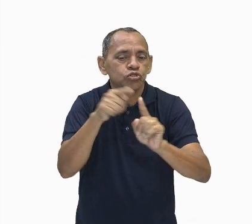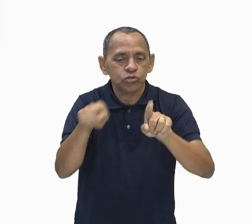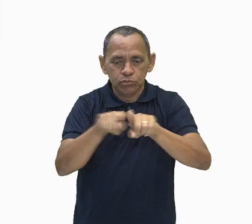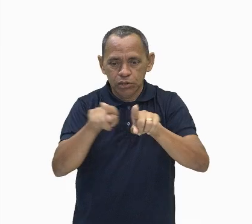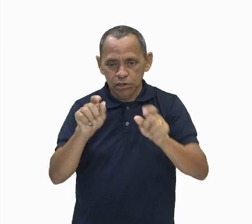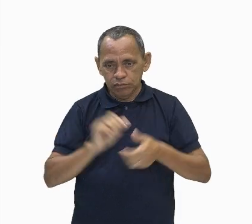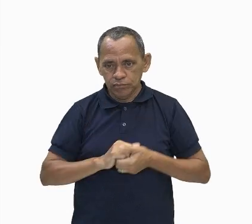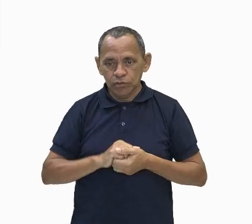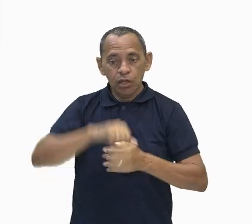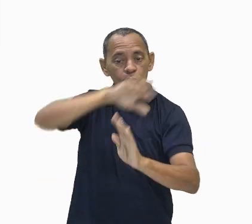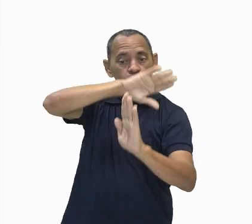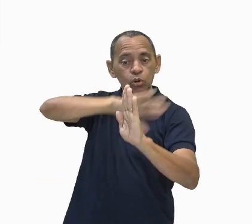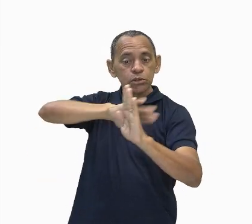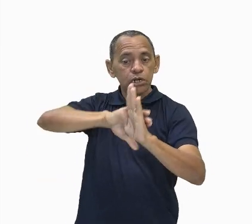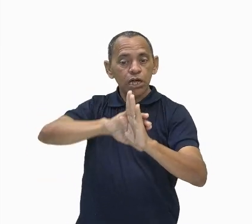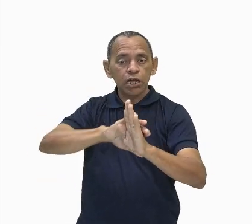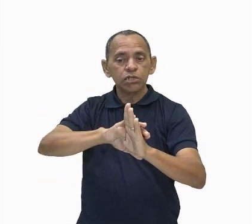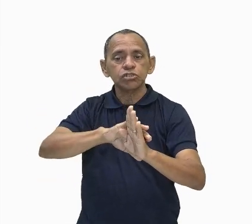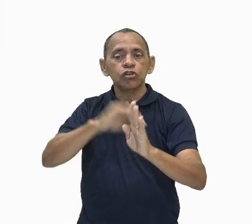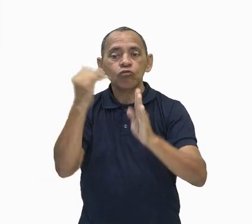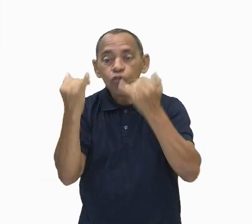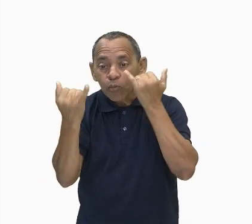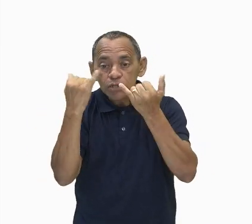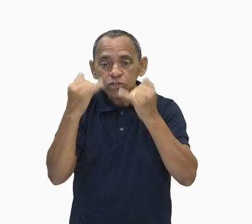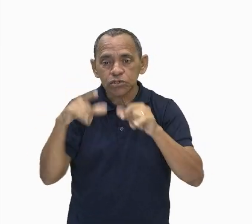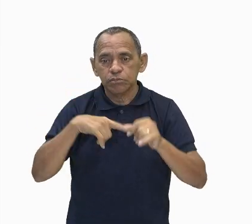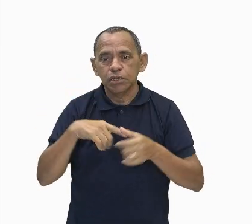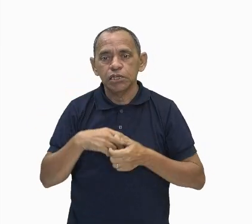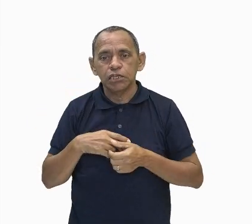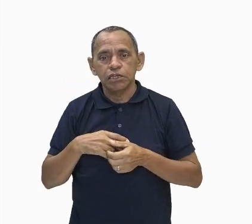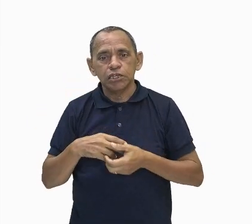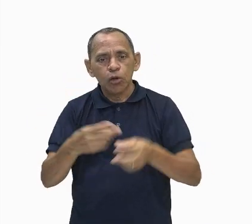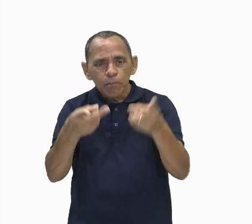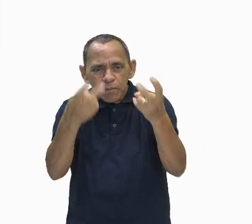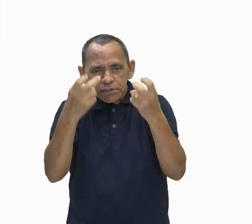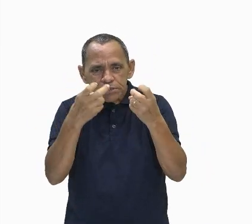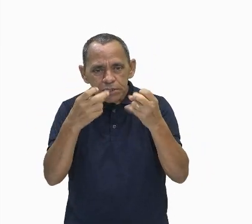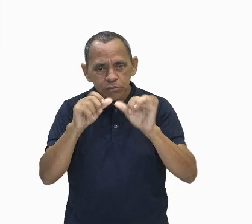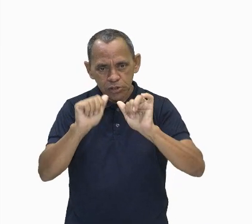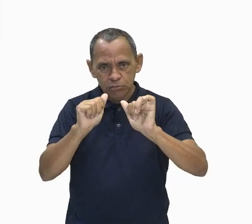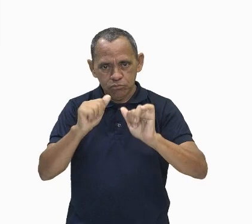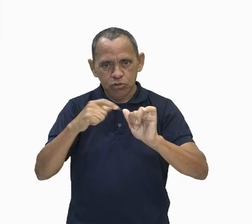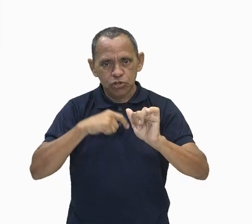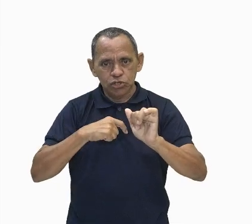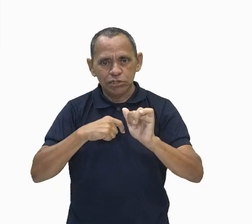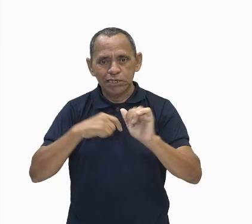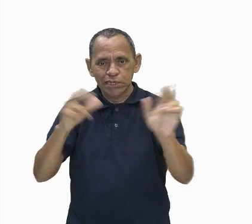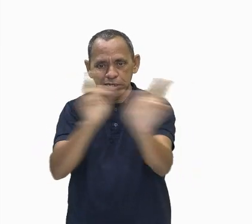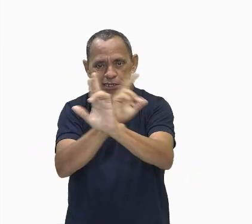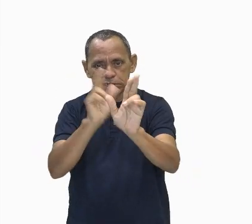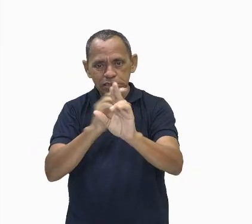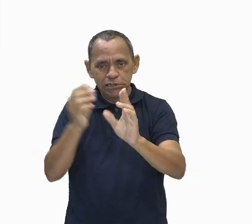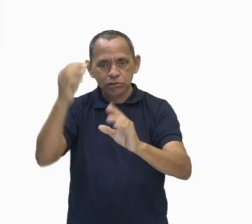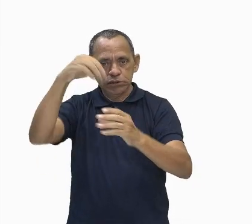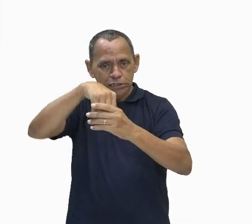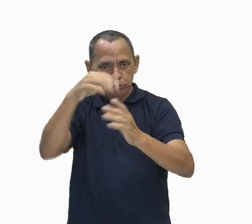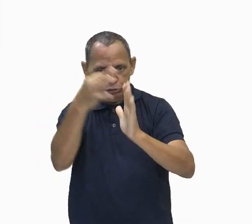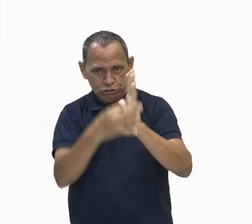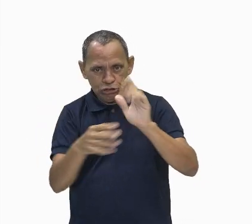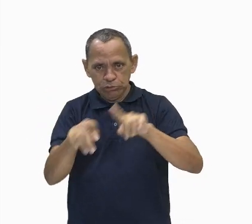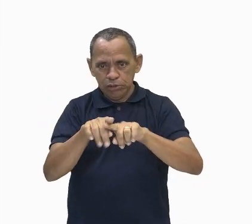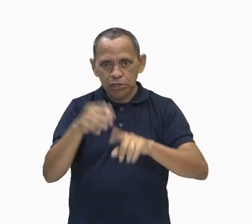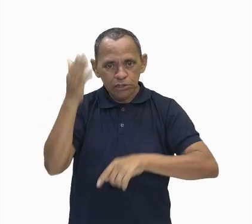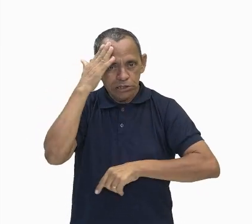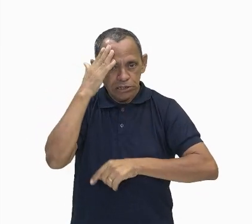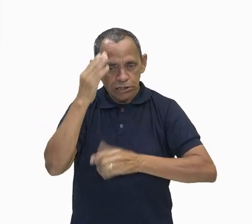implícitas, aquelas informações que eu suponho, mas que não estão marcadas diretamente no texto e eu posso entender a partir do